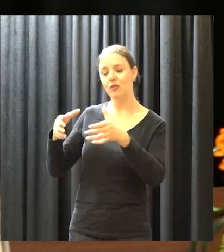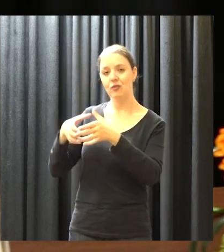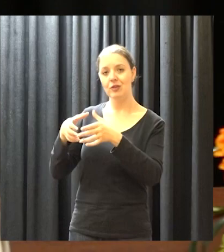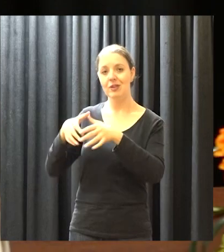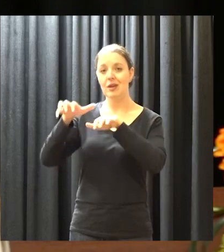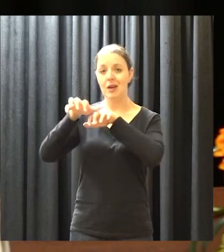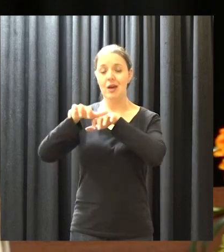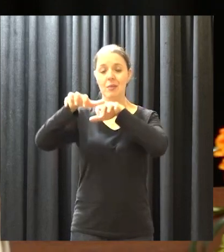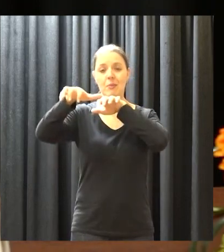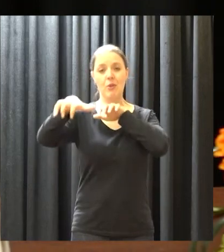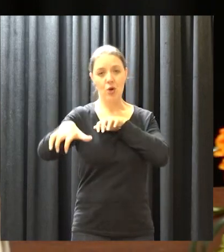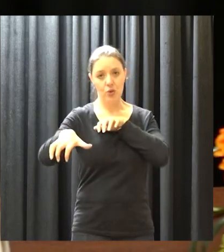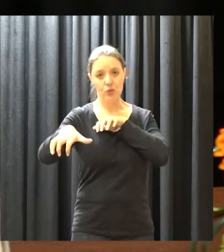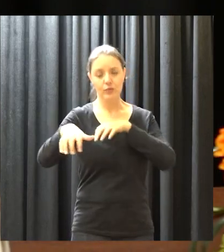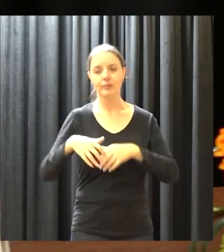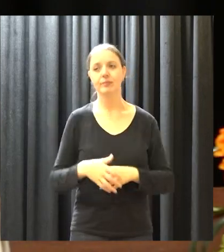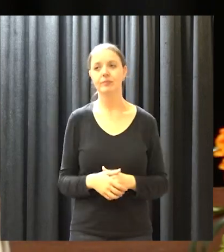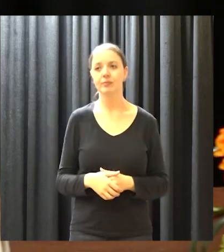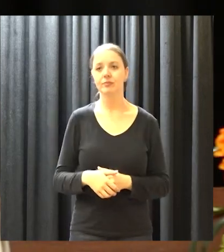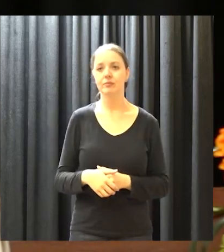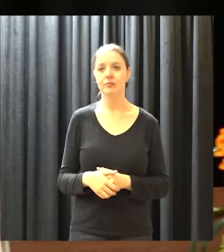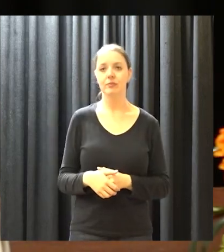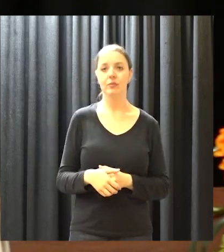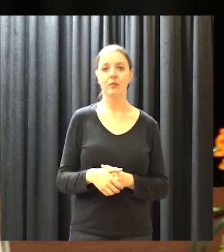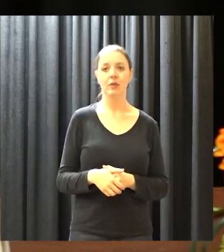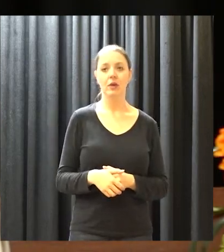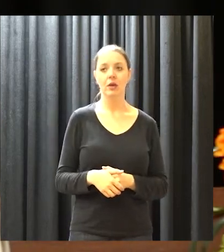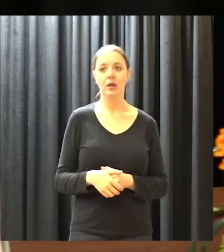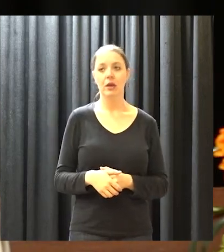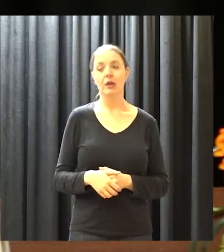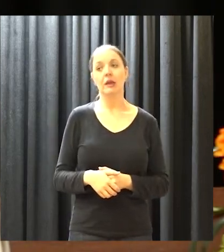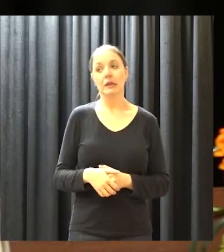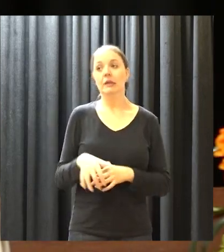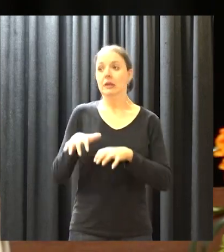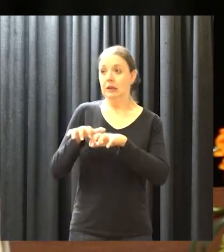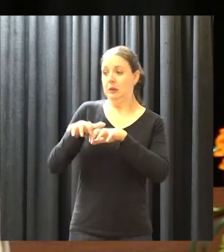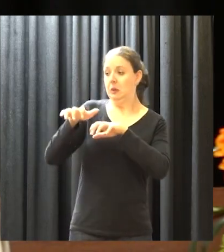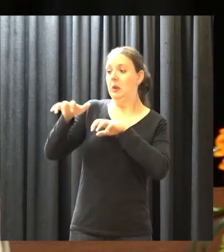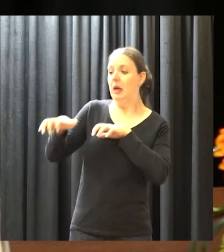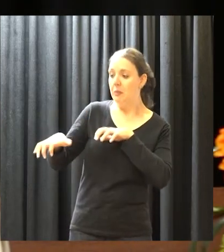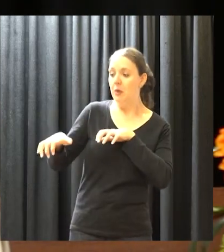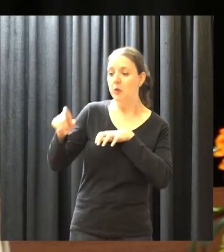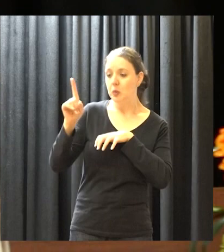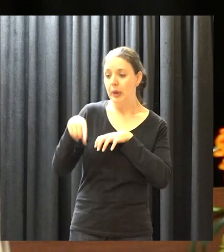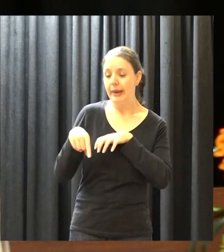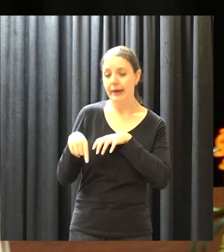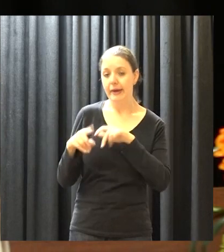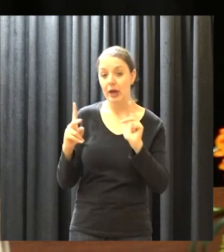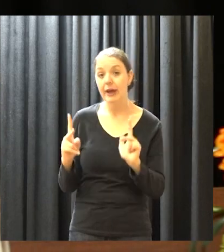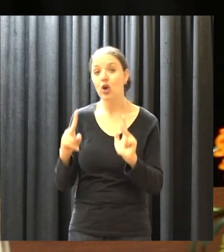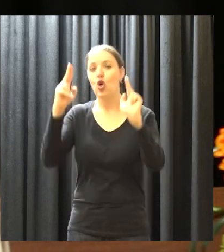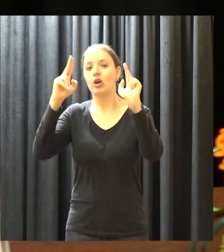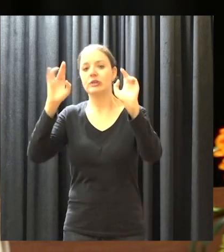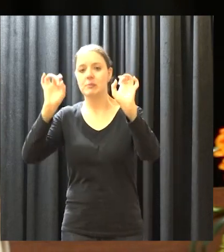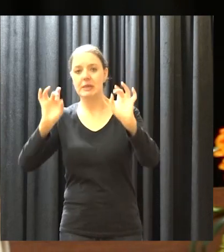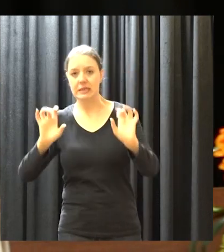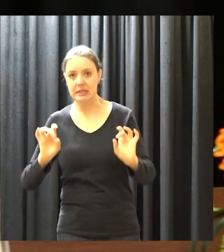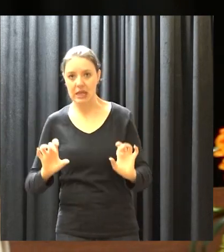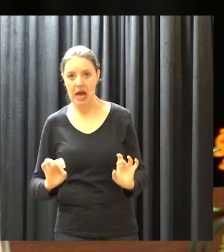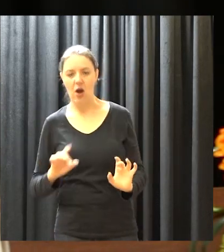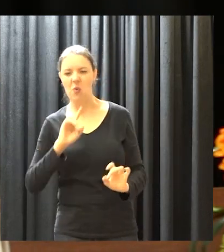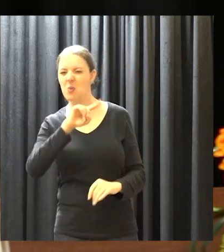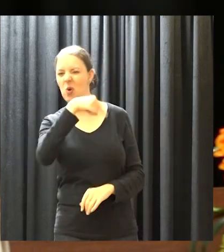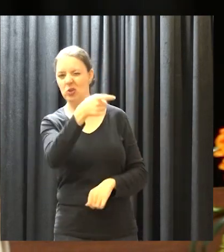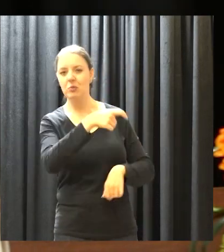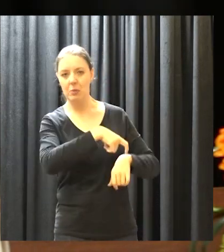remoto. E esse é um capítulo assim, dessa atividade de pesquisa. Uma outra oportunidade eu falo, a gente até escreveu sobre